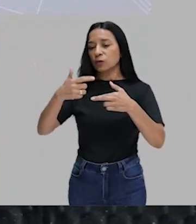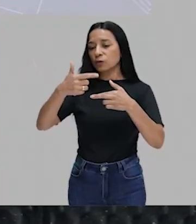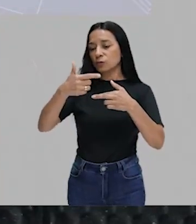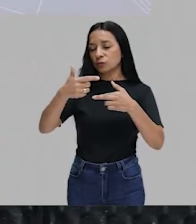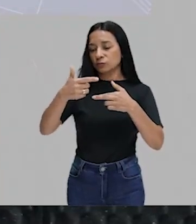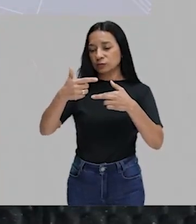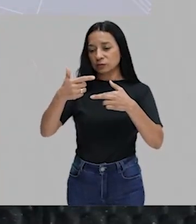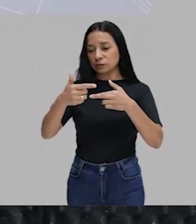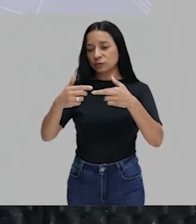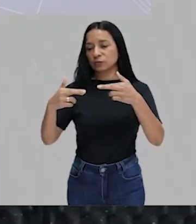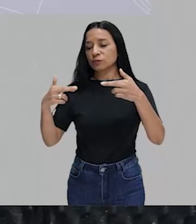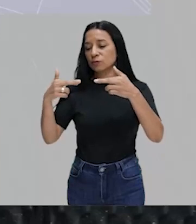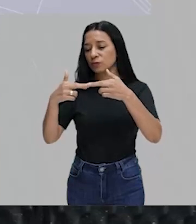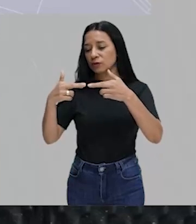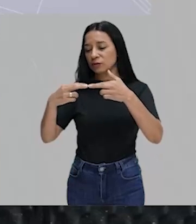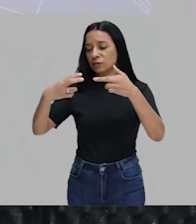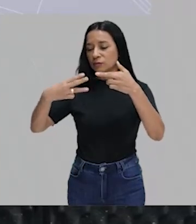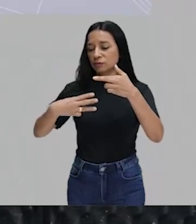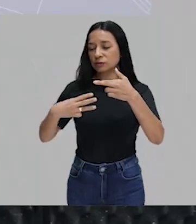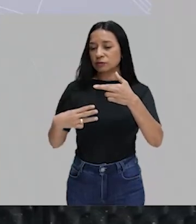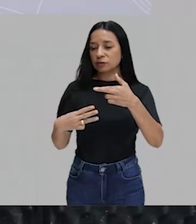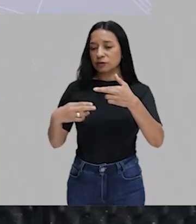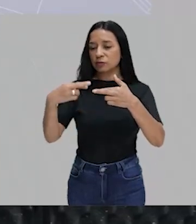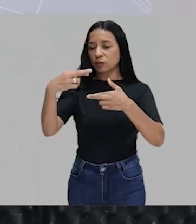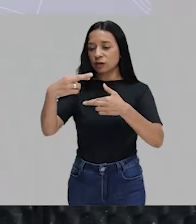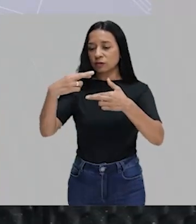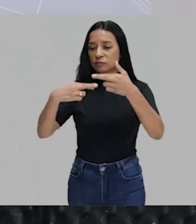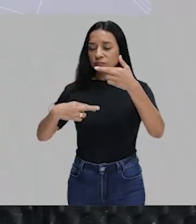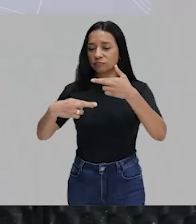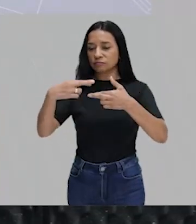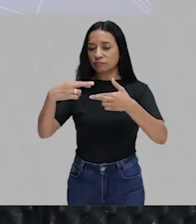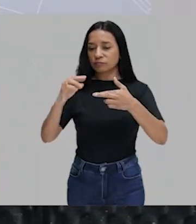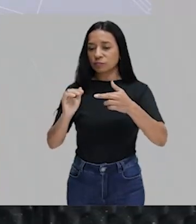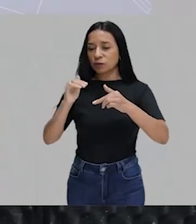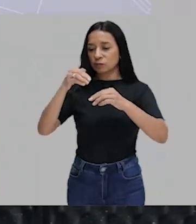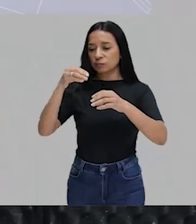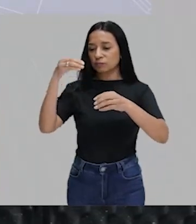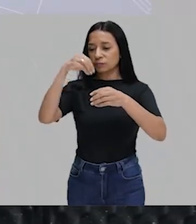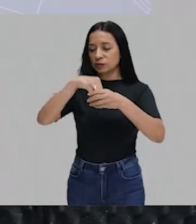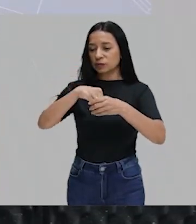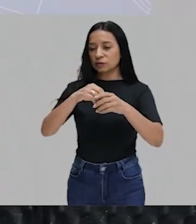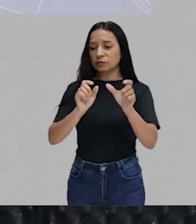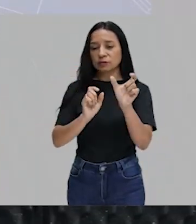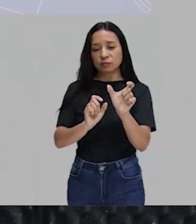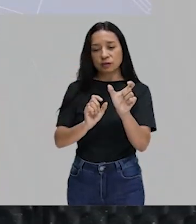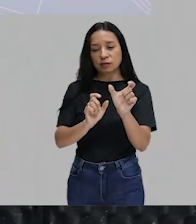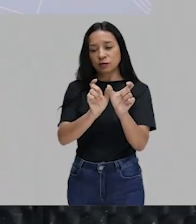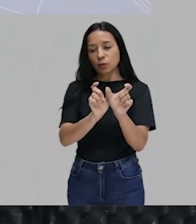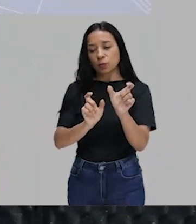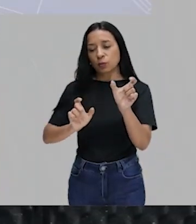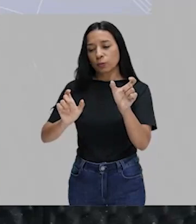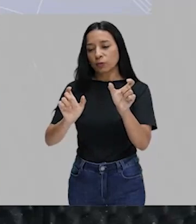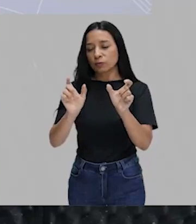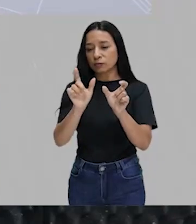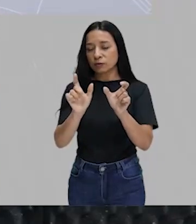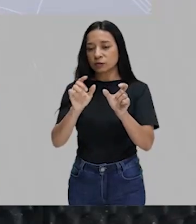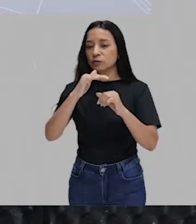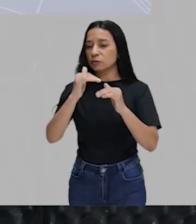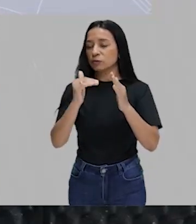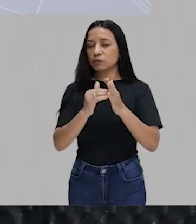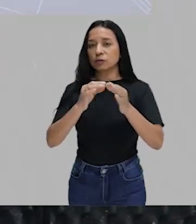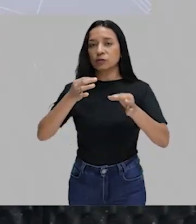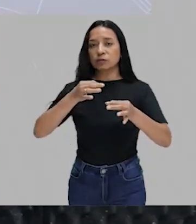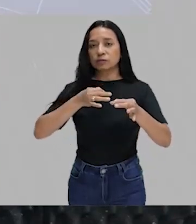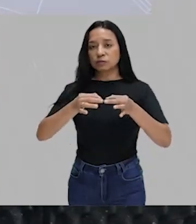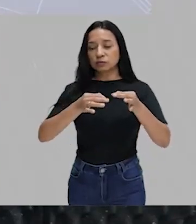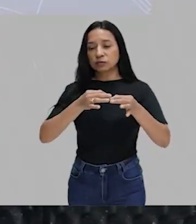terceiro, rima entre os versos, dentro das palavras que estão lá no meio do verso. Então, toda essa